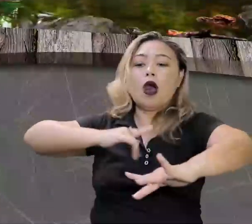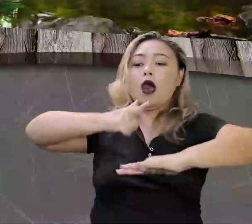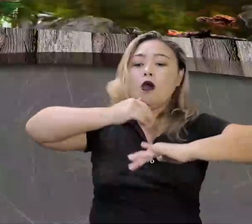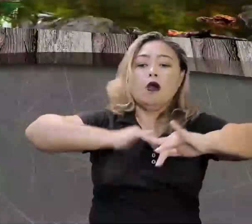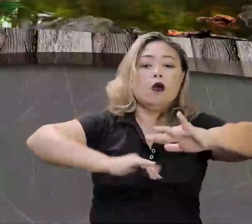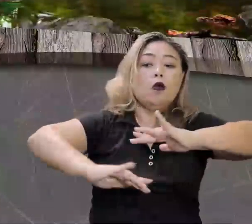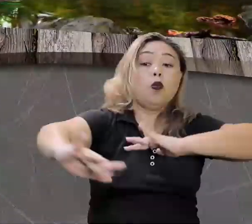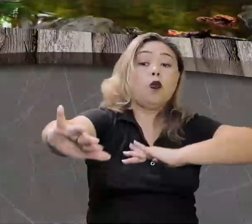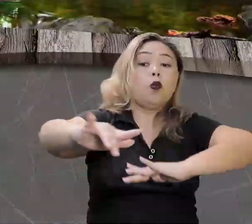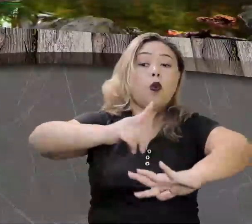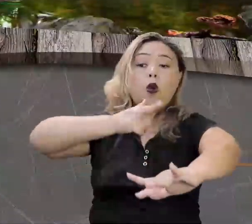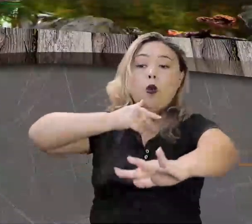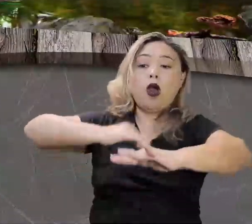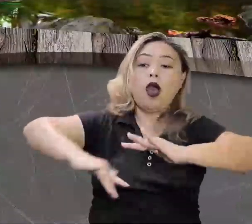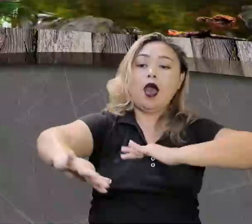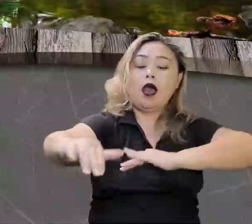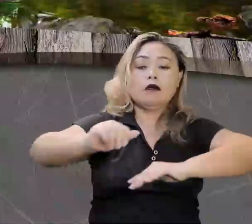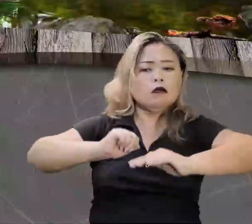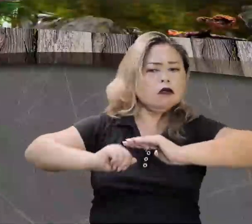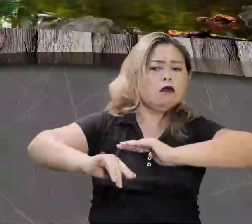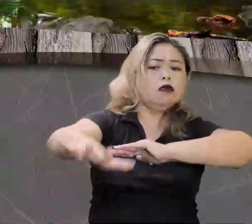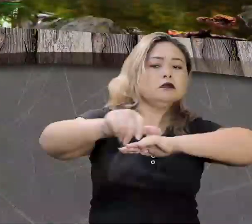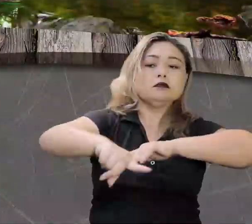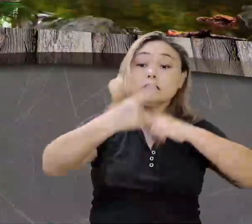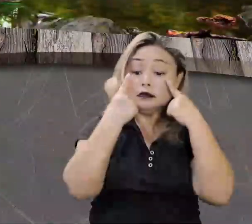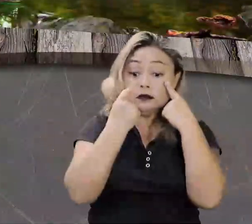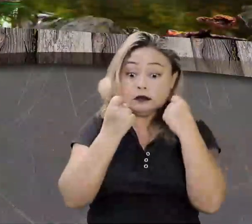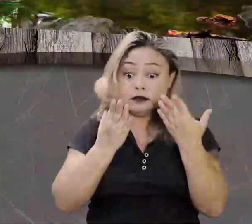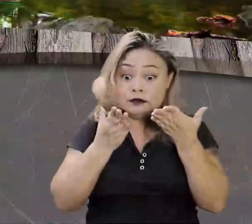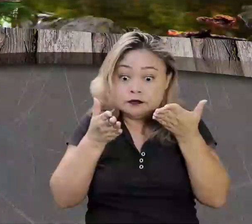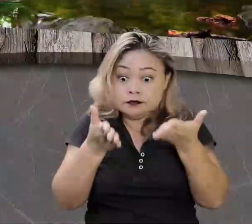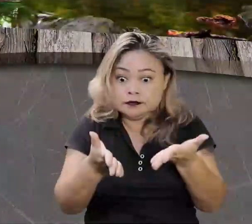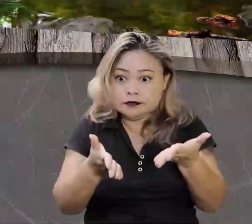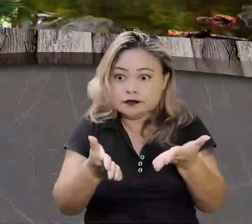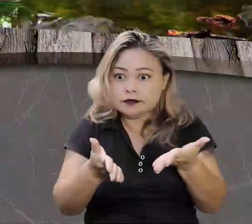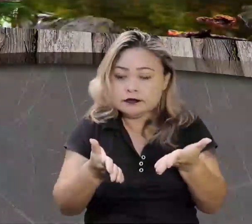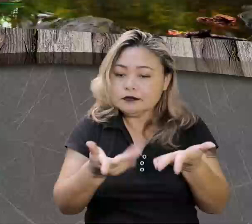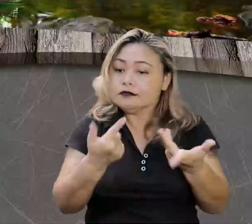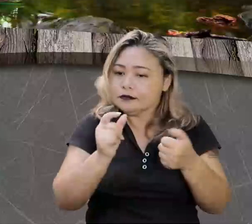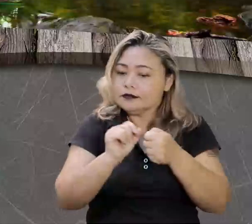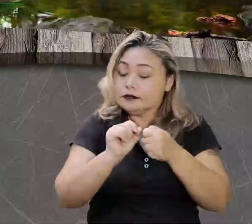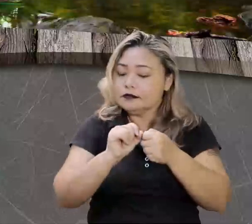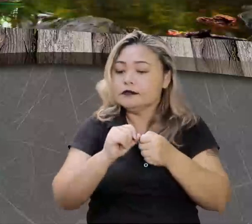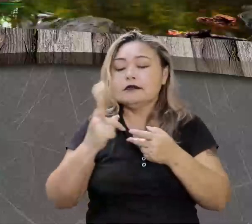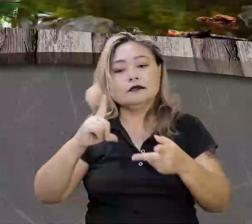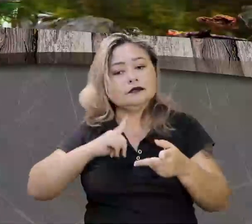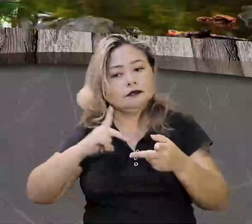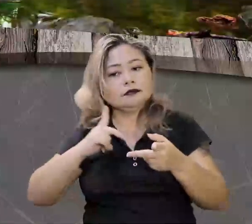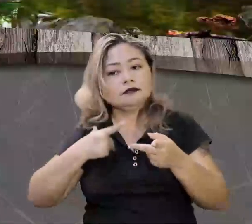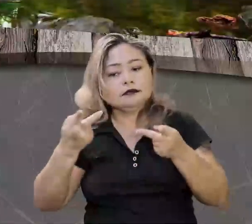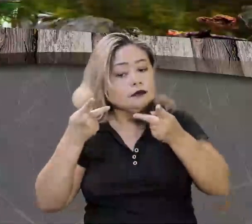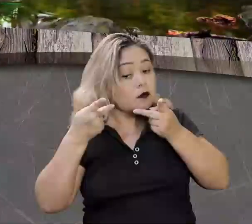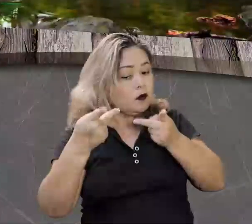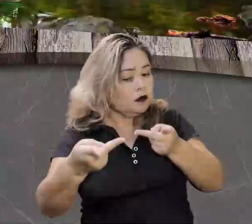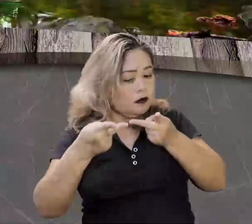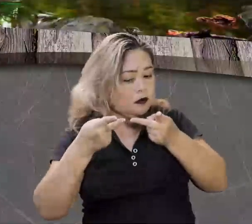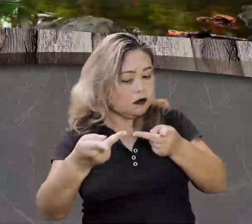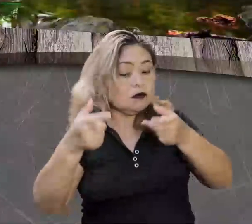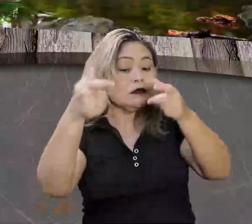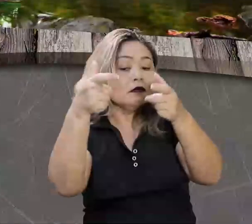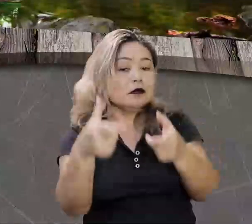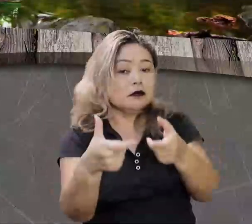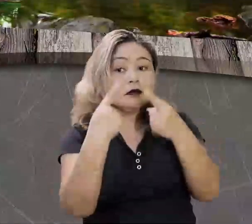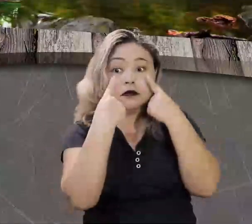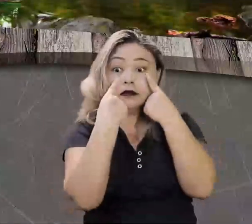muito fluxo de água. E é interessante porque se você tem muitas visitas nesse local,